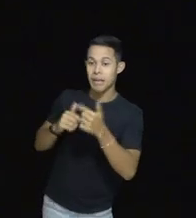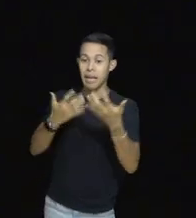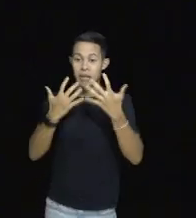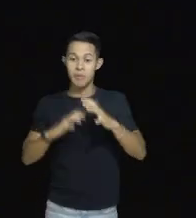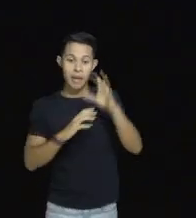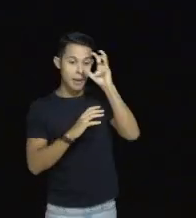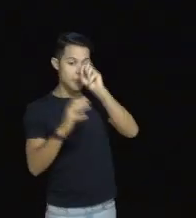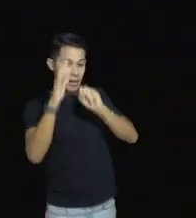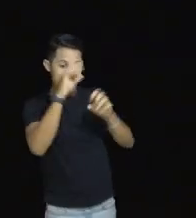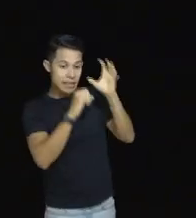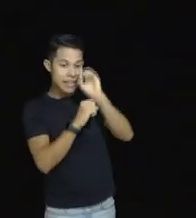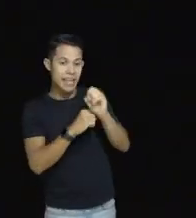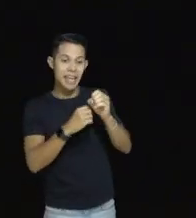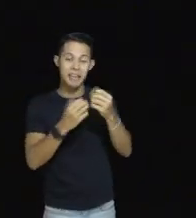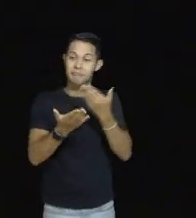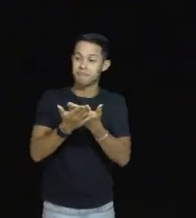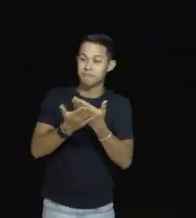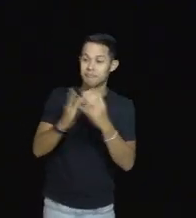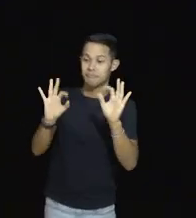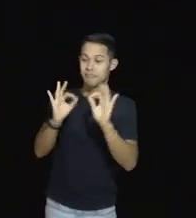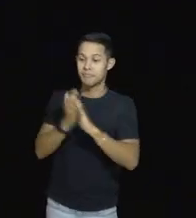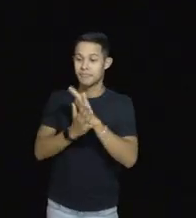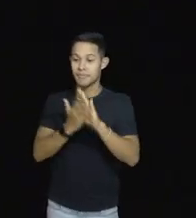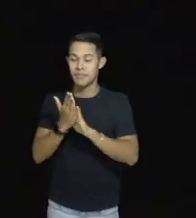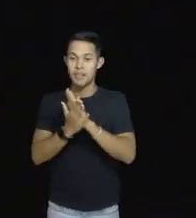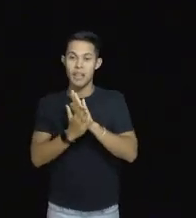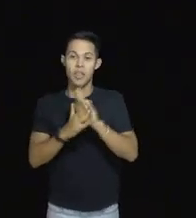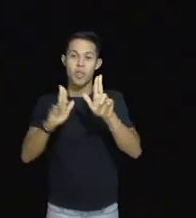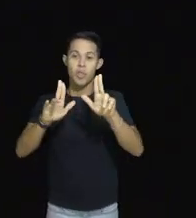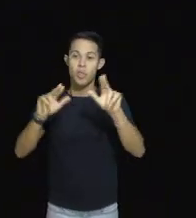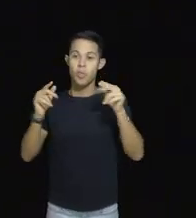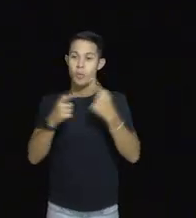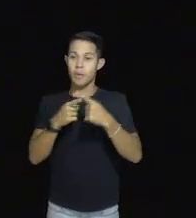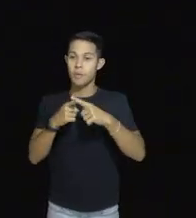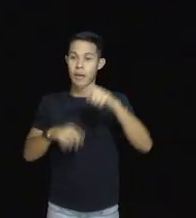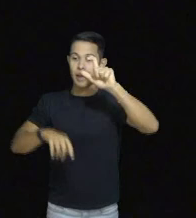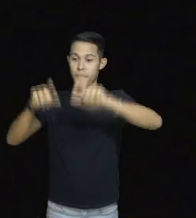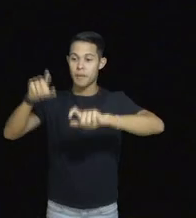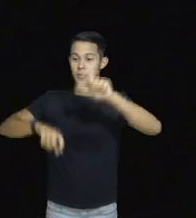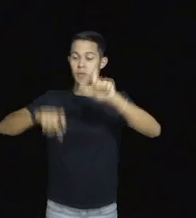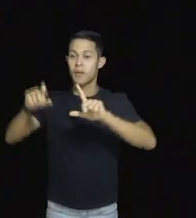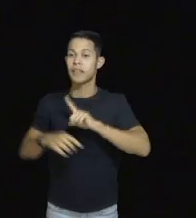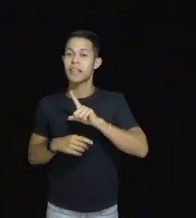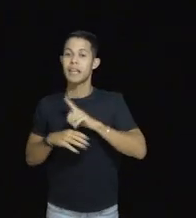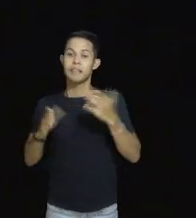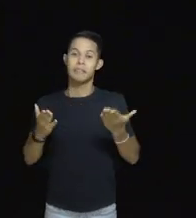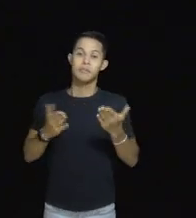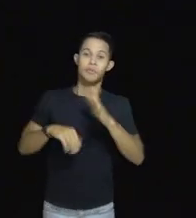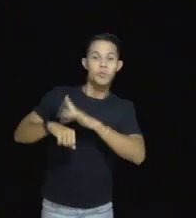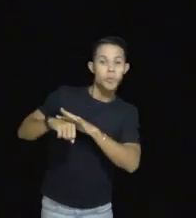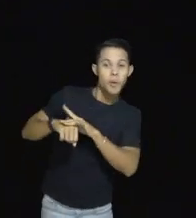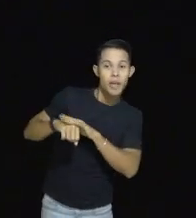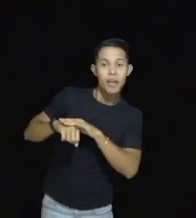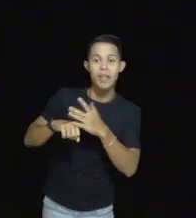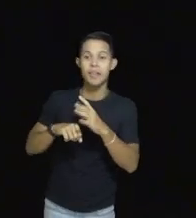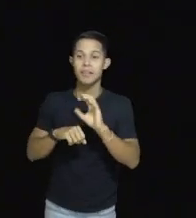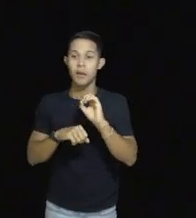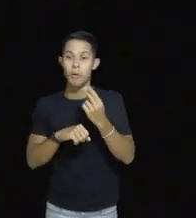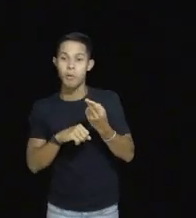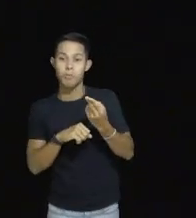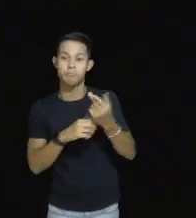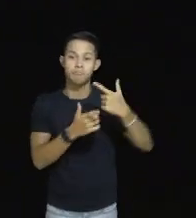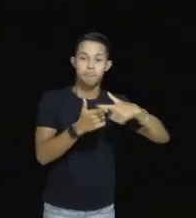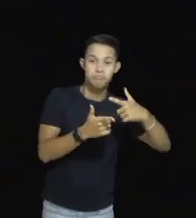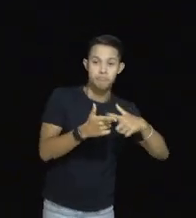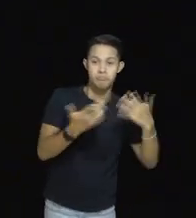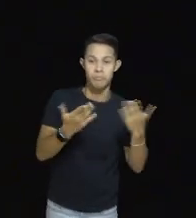estudou, e nunca porque aquela pessoa tem alguma comorbidade, algum, alguma doença.